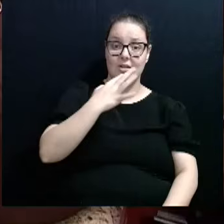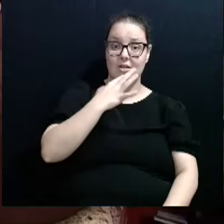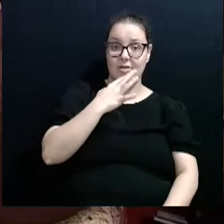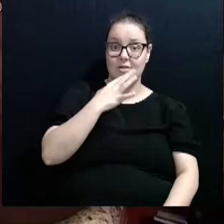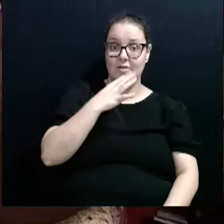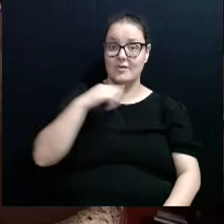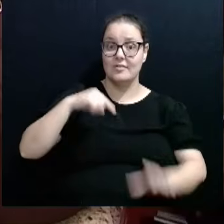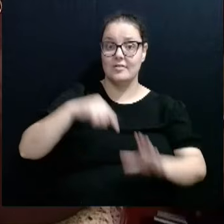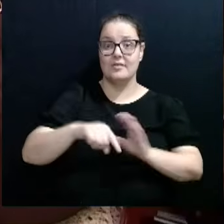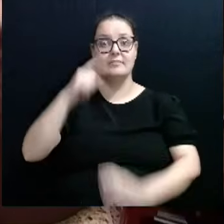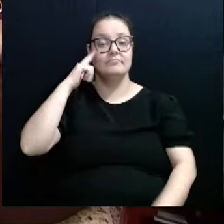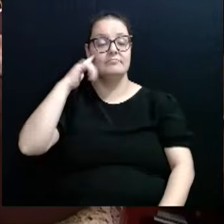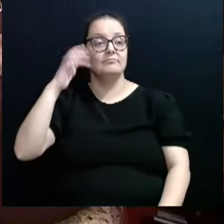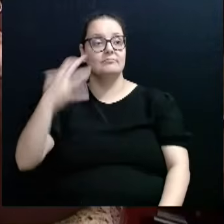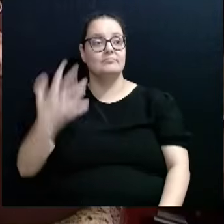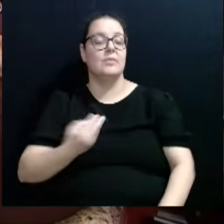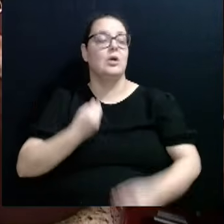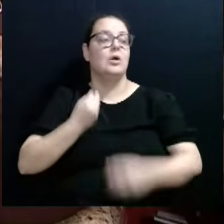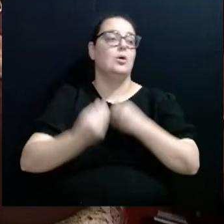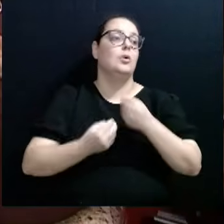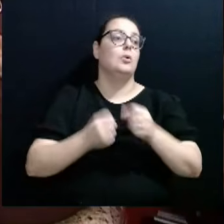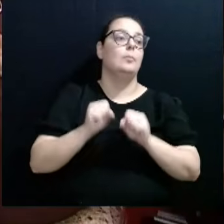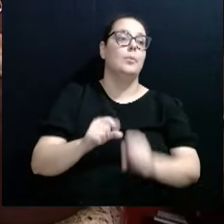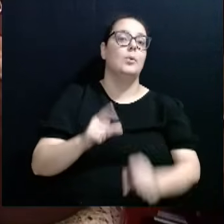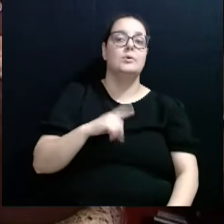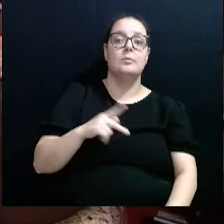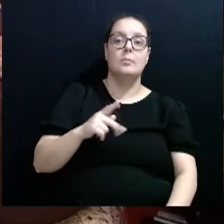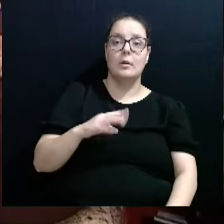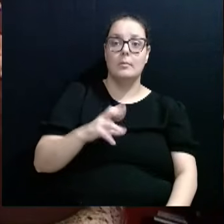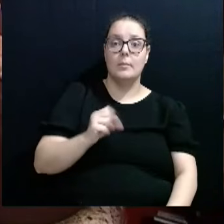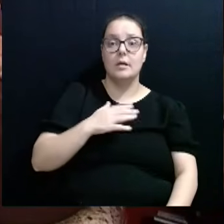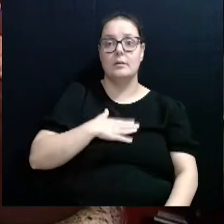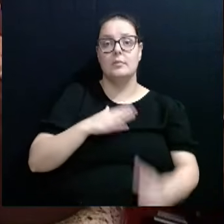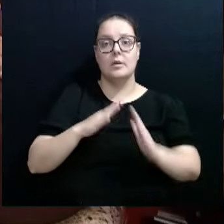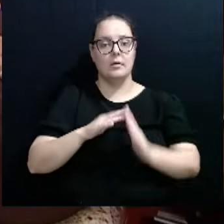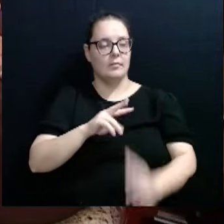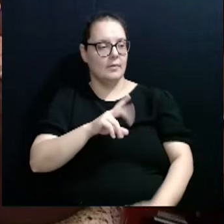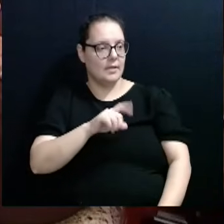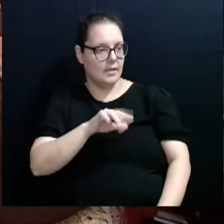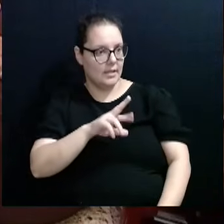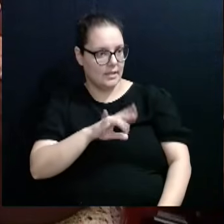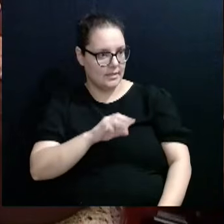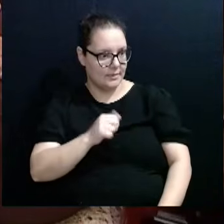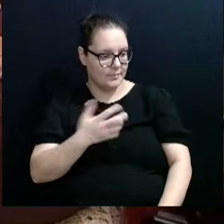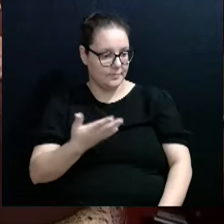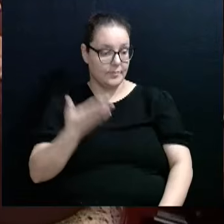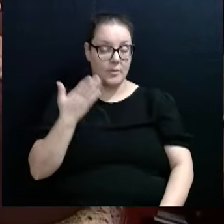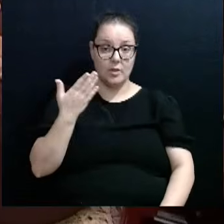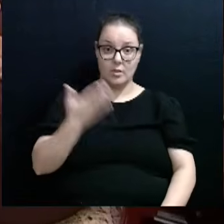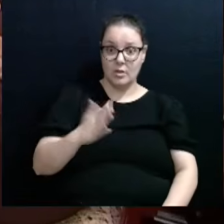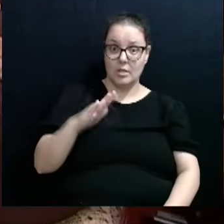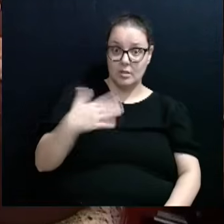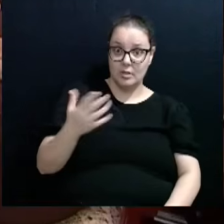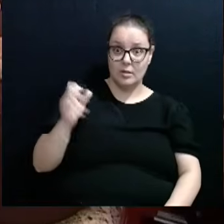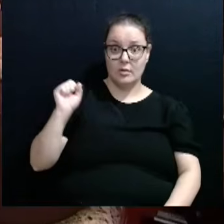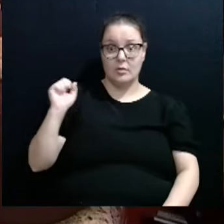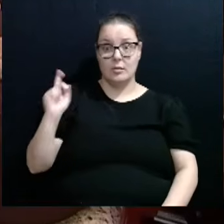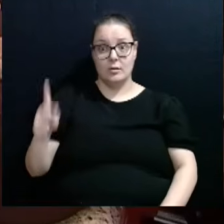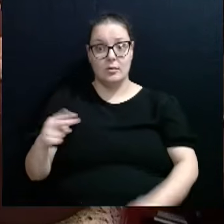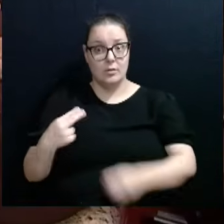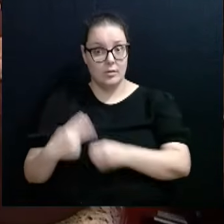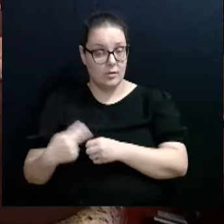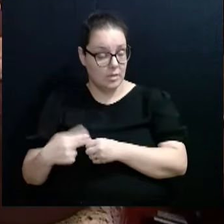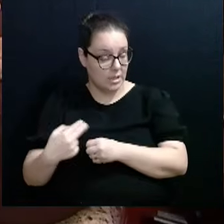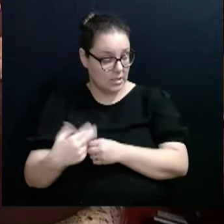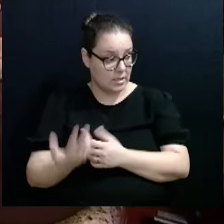pensar como eu posso ter uma peça dessa na minha casa, Valéria. Você que quando se aposentou lá da Unicamp,